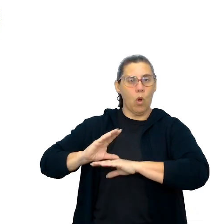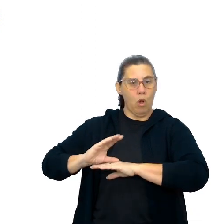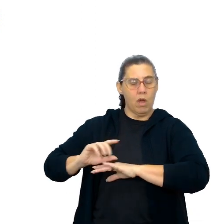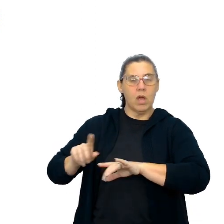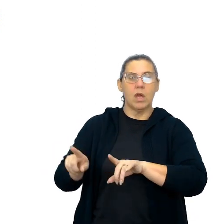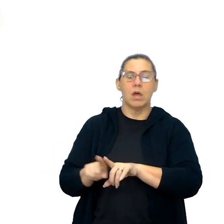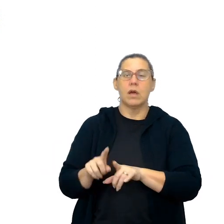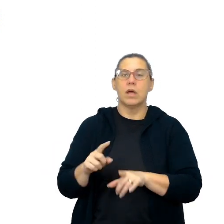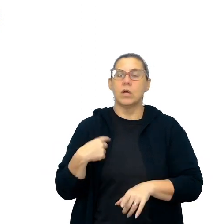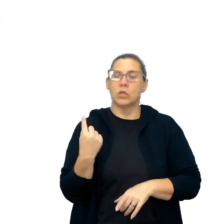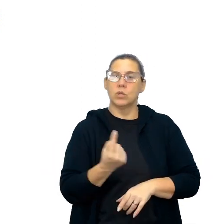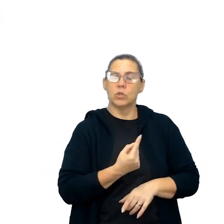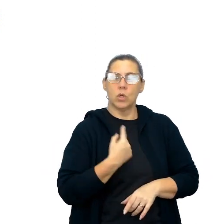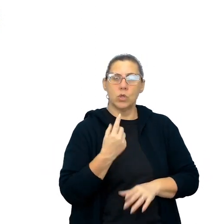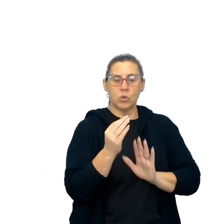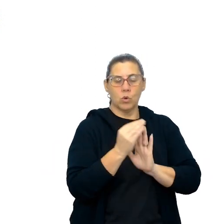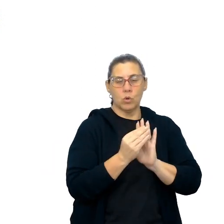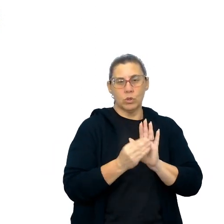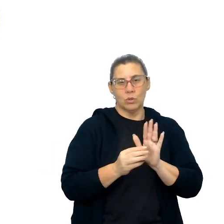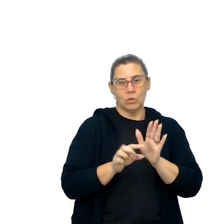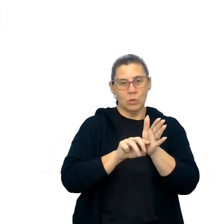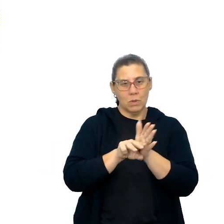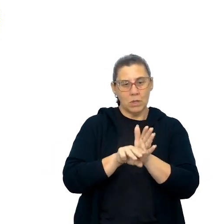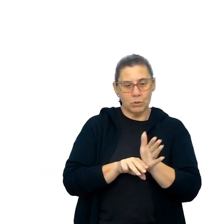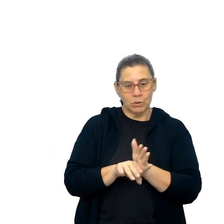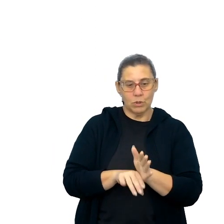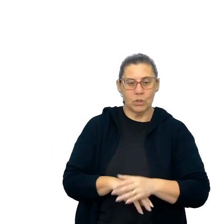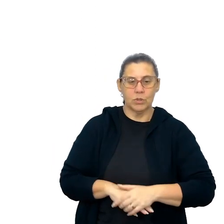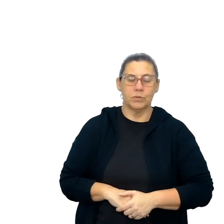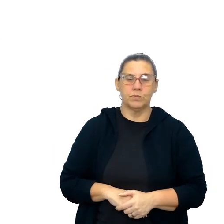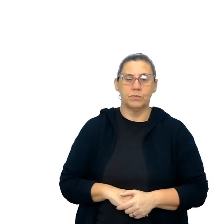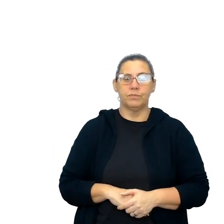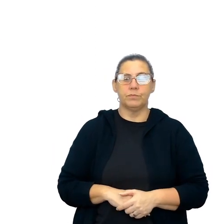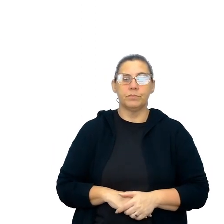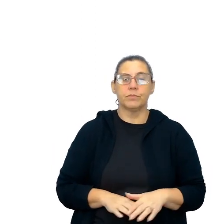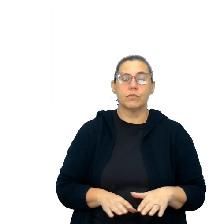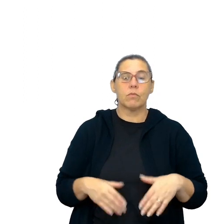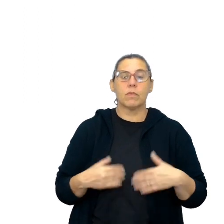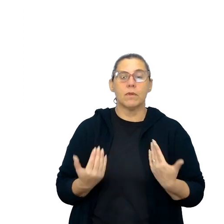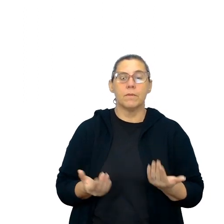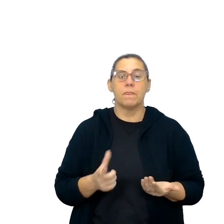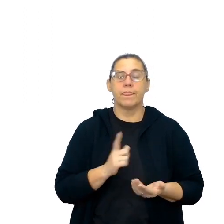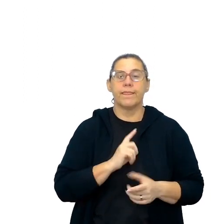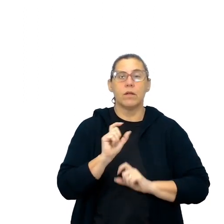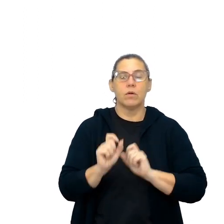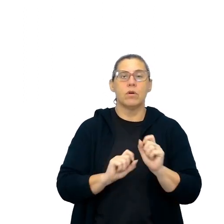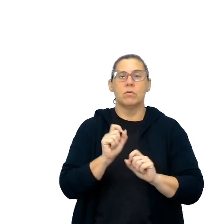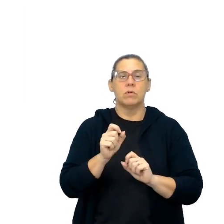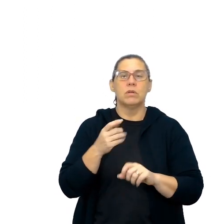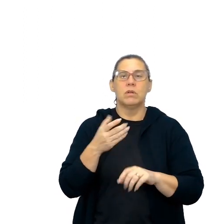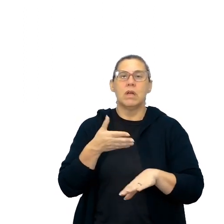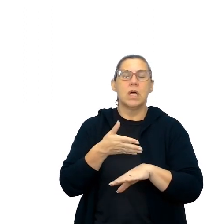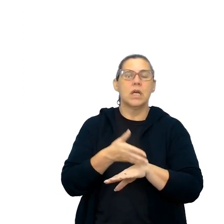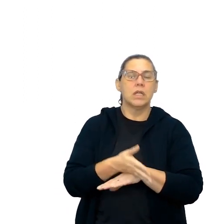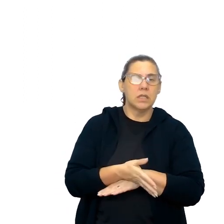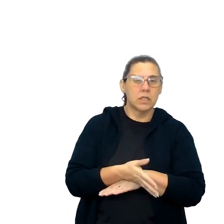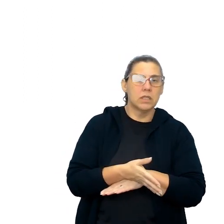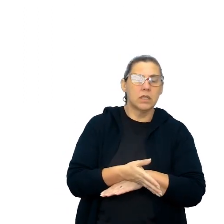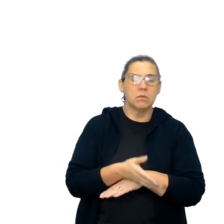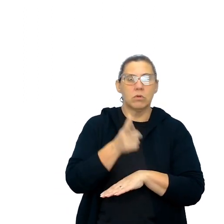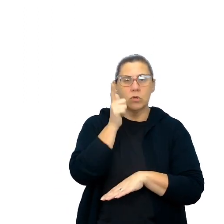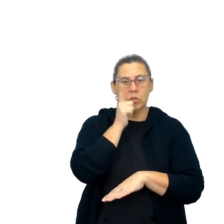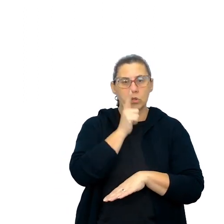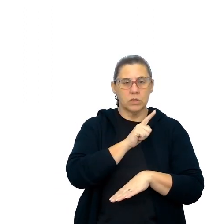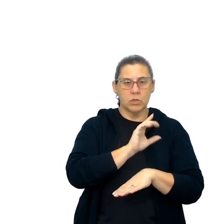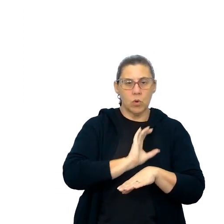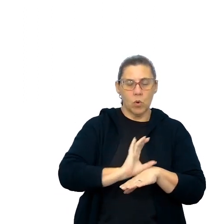a nosso conteúdo metodológico em discussão. Bom, e aí? O que nós temos? Como que nós acessamos essa formação? Basta